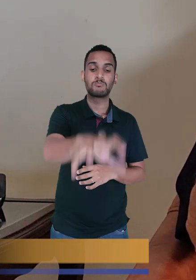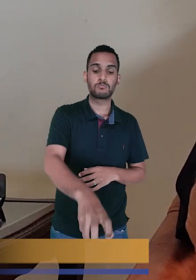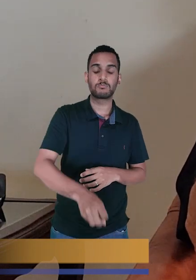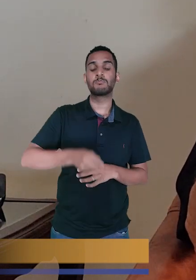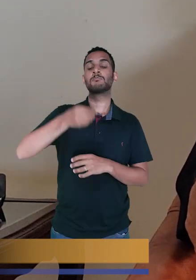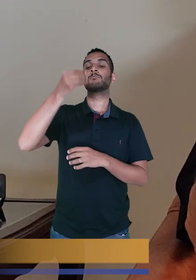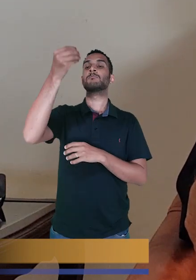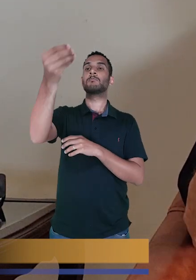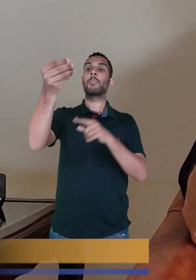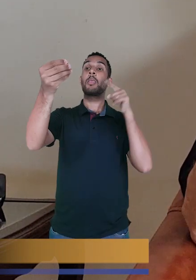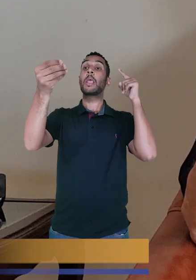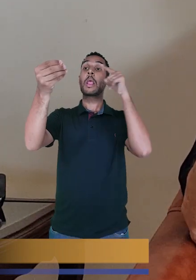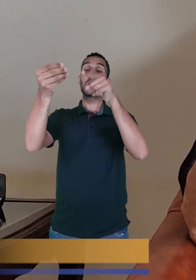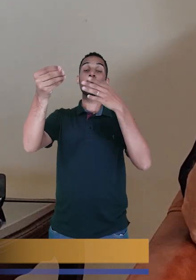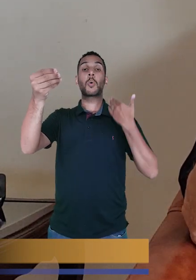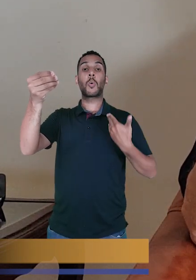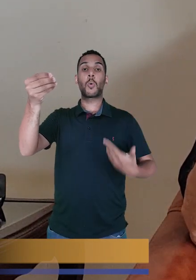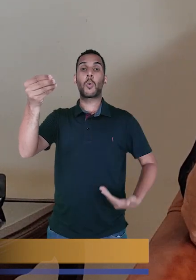é meu corpo